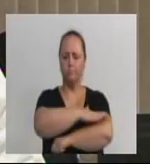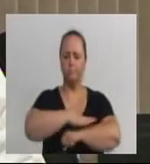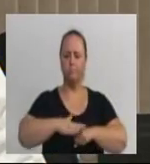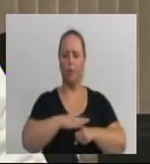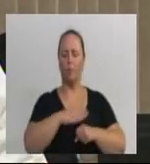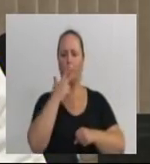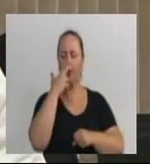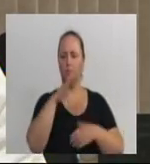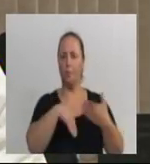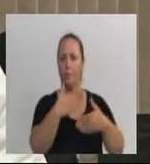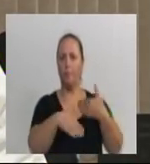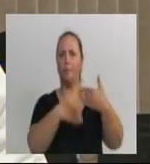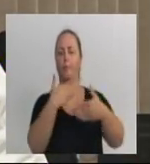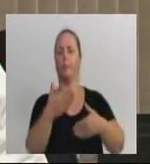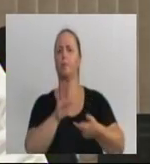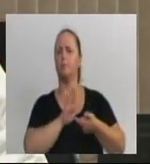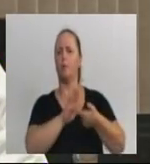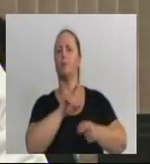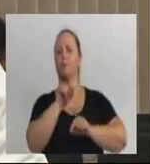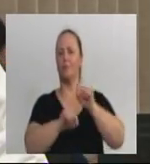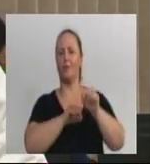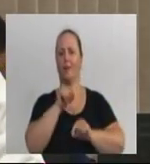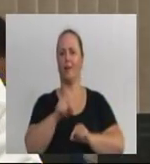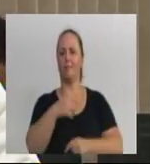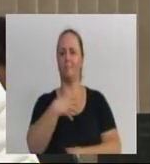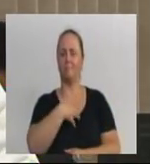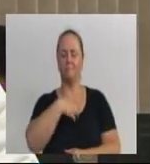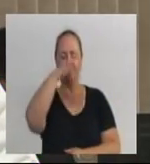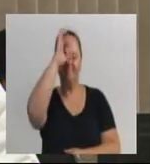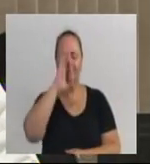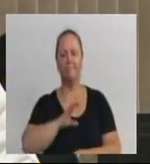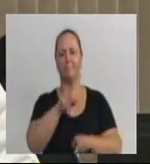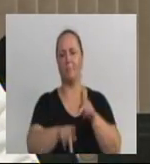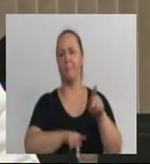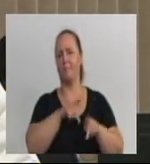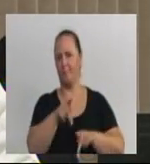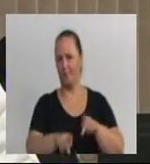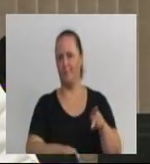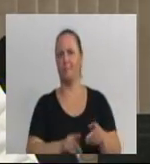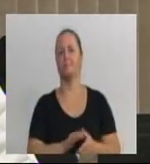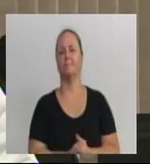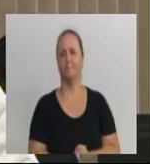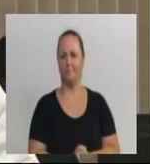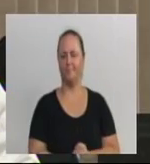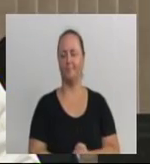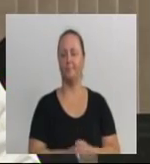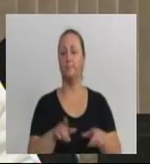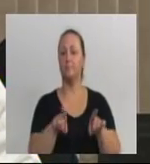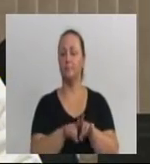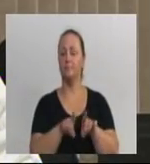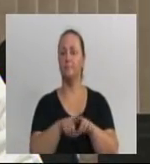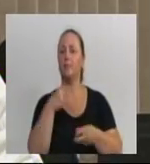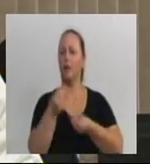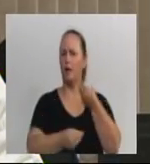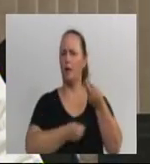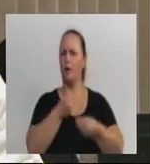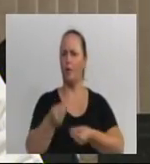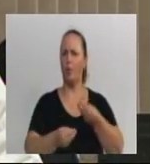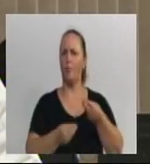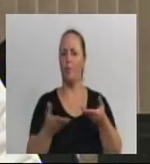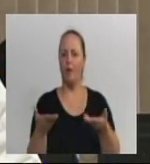Isso é sinônimo de cidadania. E da forma como essa situação se flui, com o